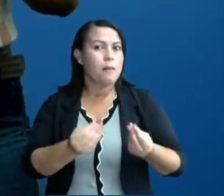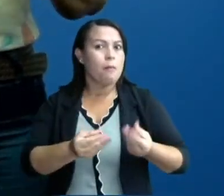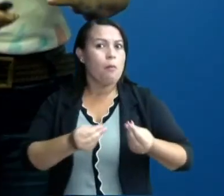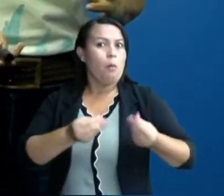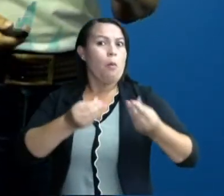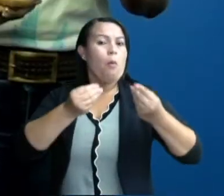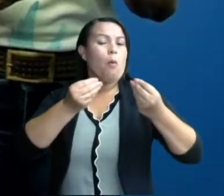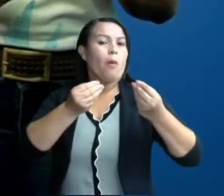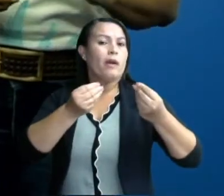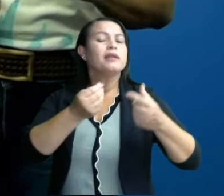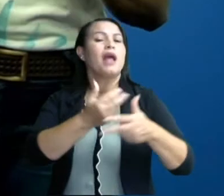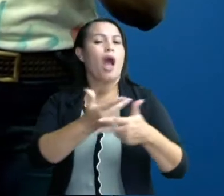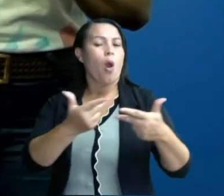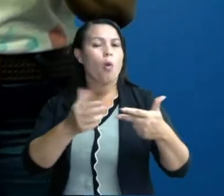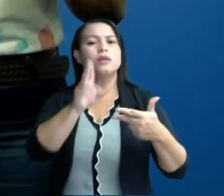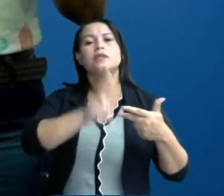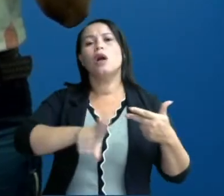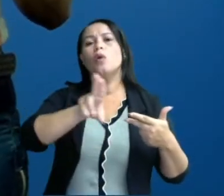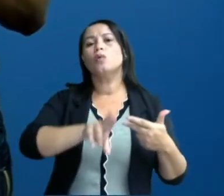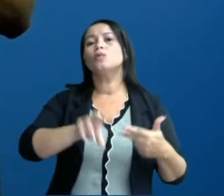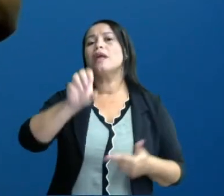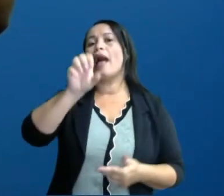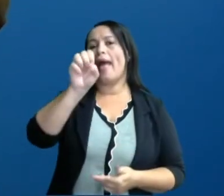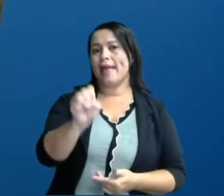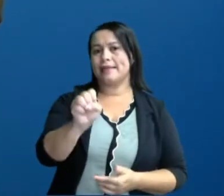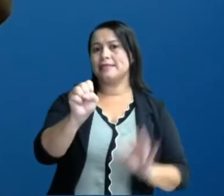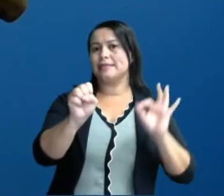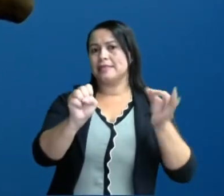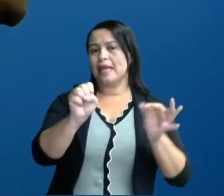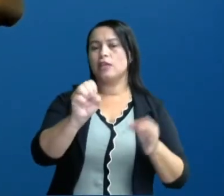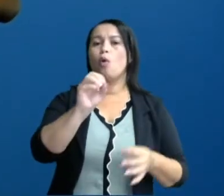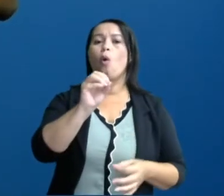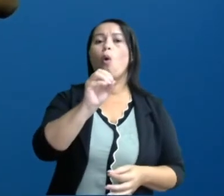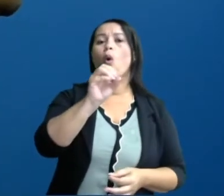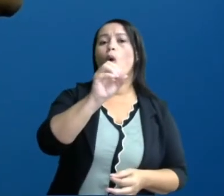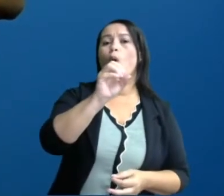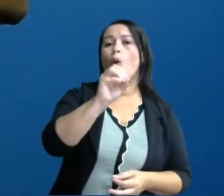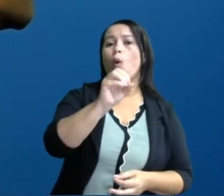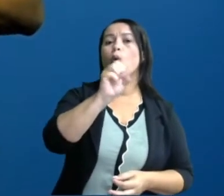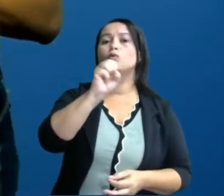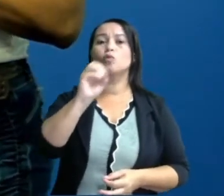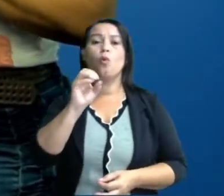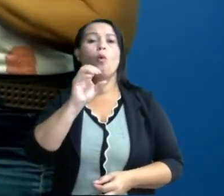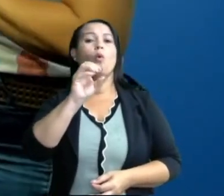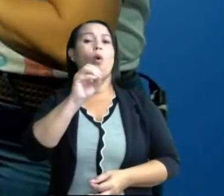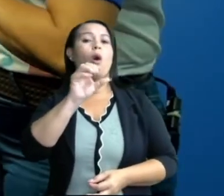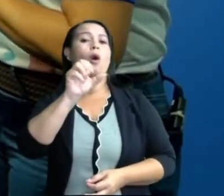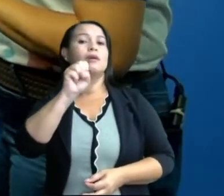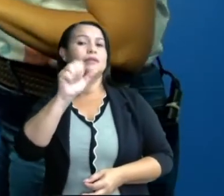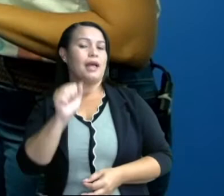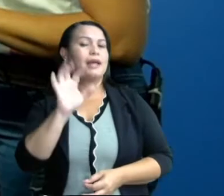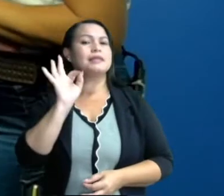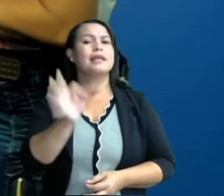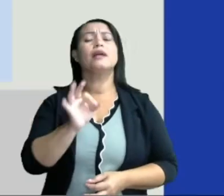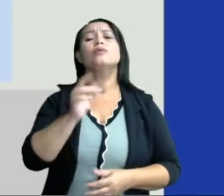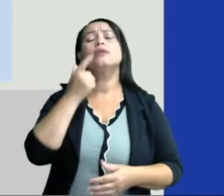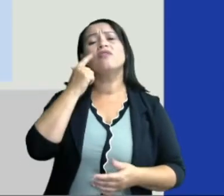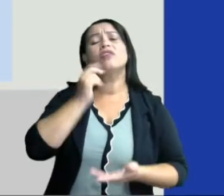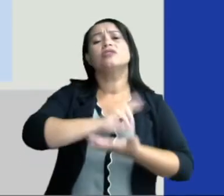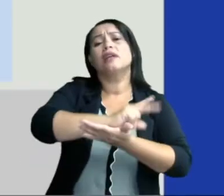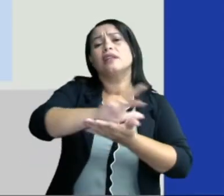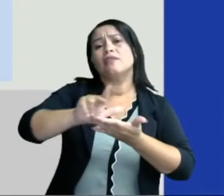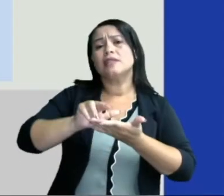de muita coisa, a gente usa a letra S, oso ou osa. Na